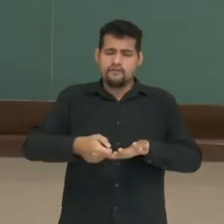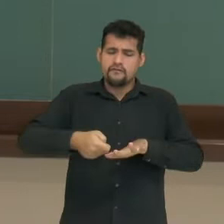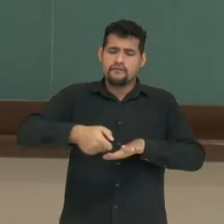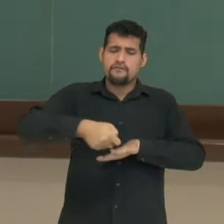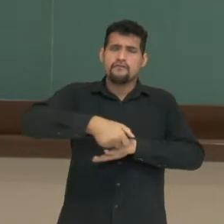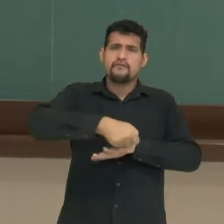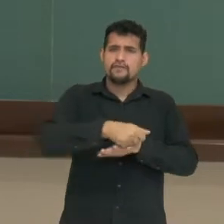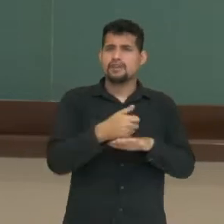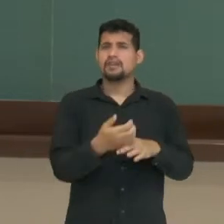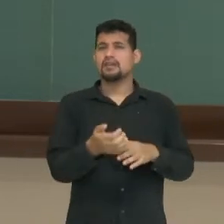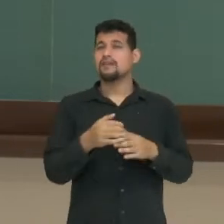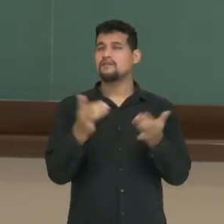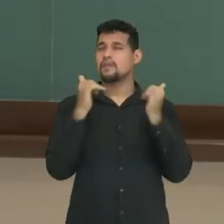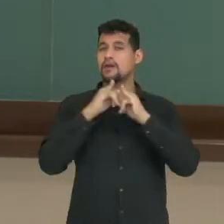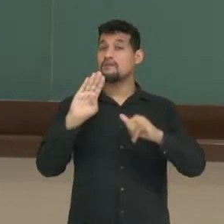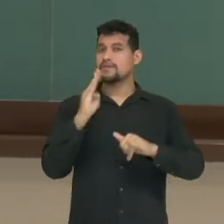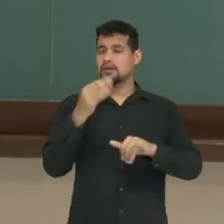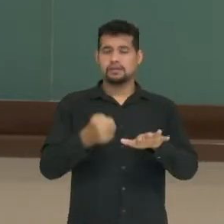referência